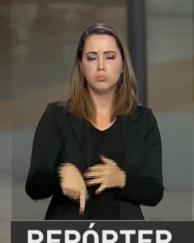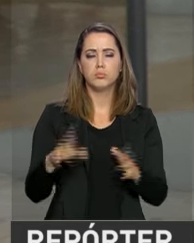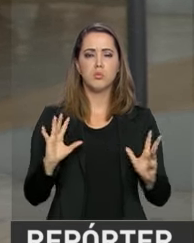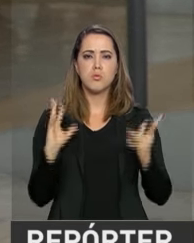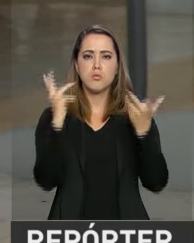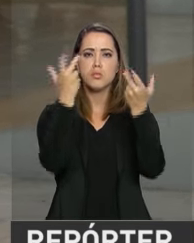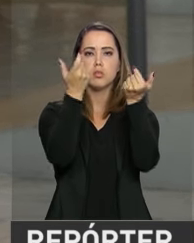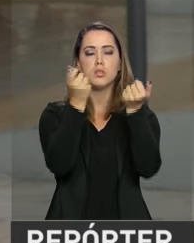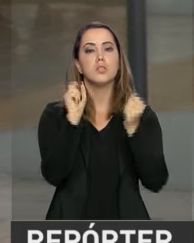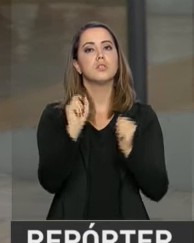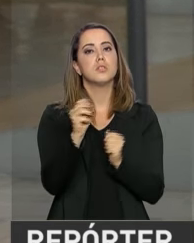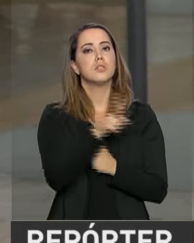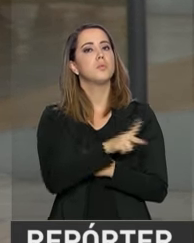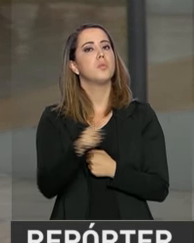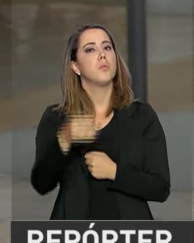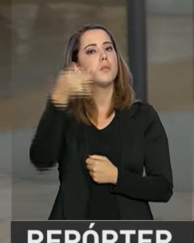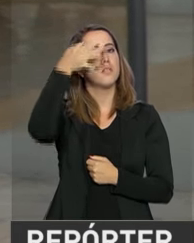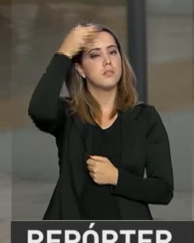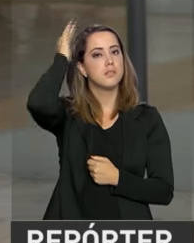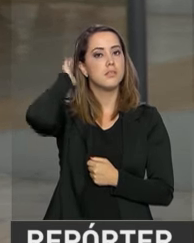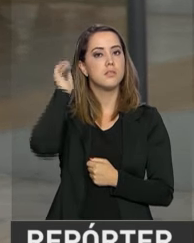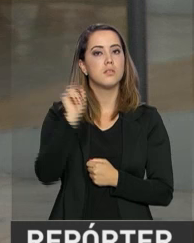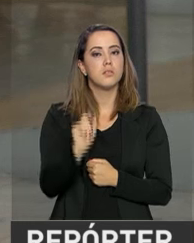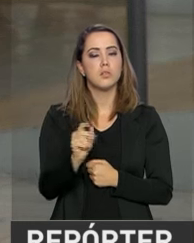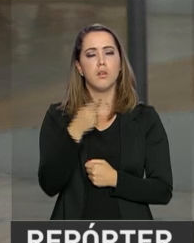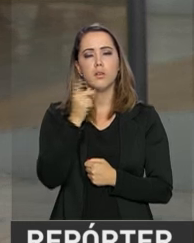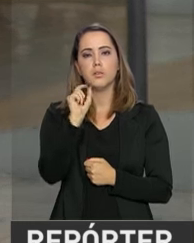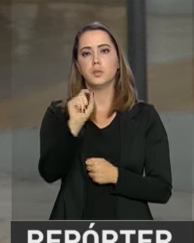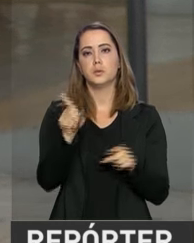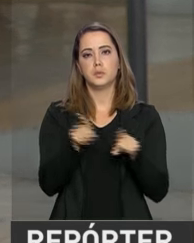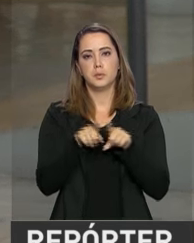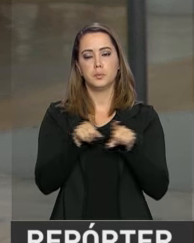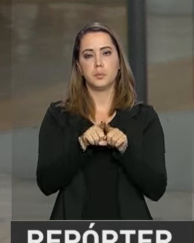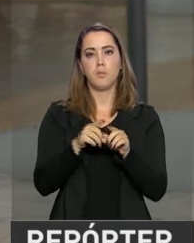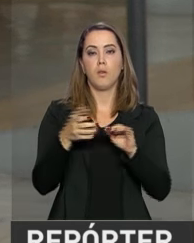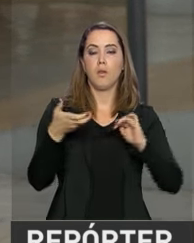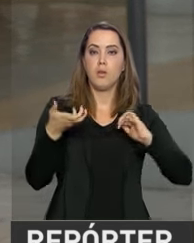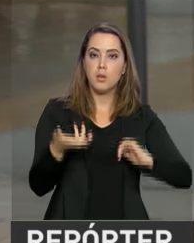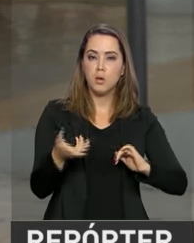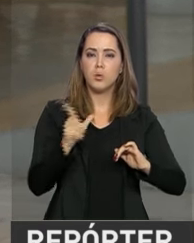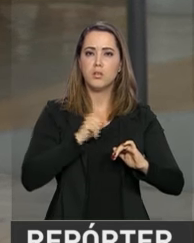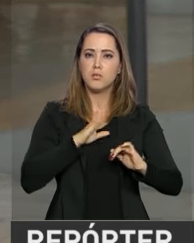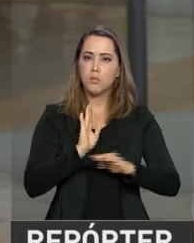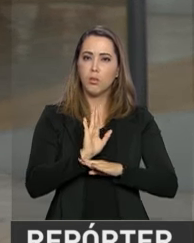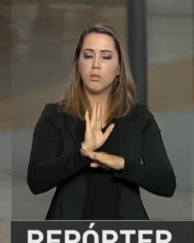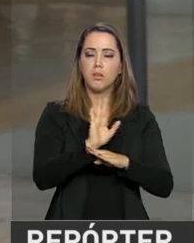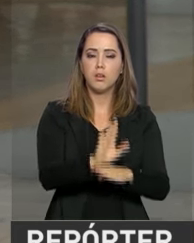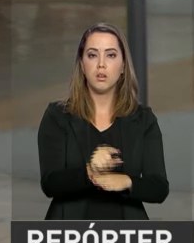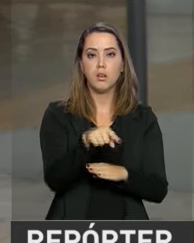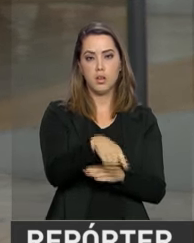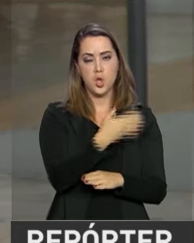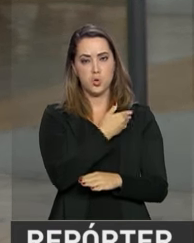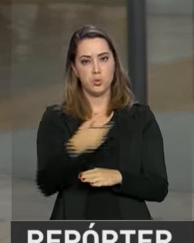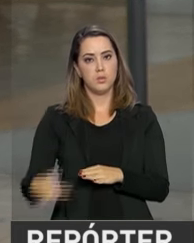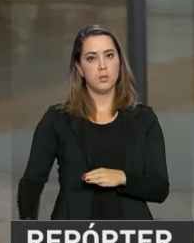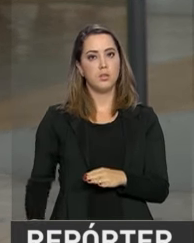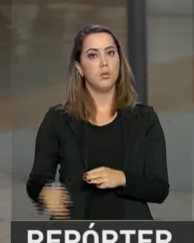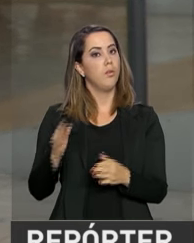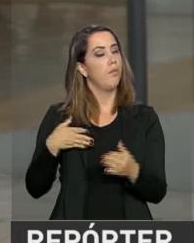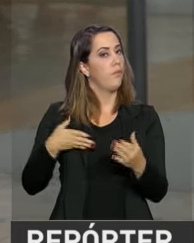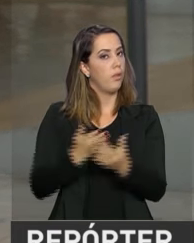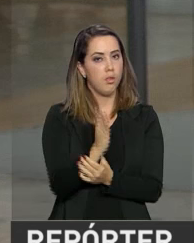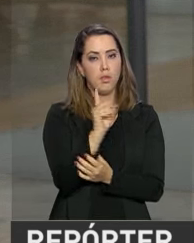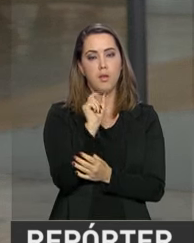presidente da República em exercício, Michel Temer, disse que o Congresso Nacional tem dado apoio ao governo com a aprovação de